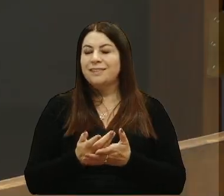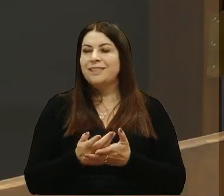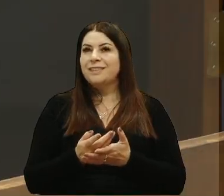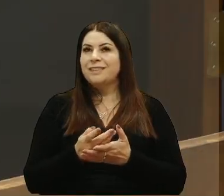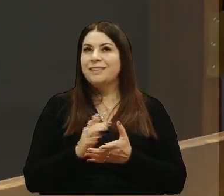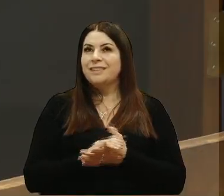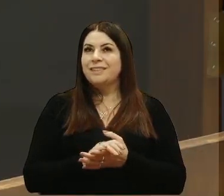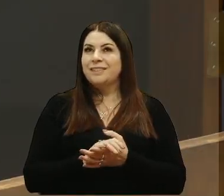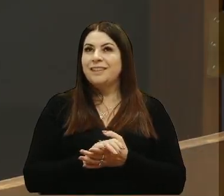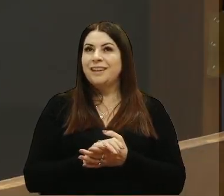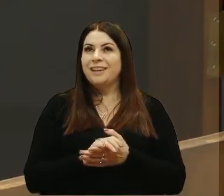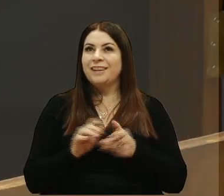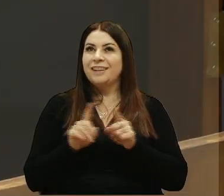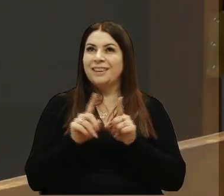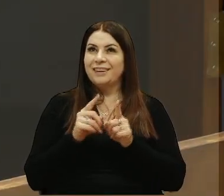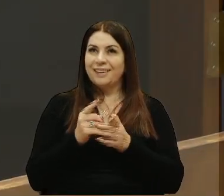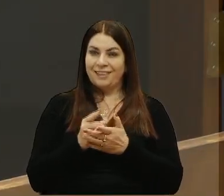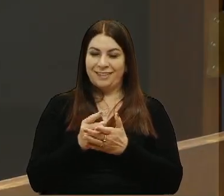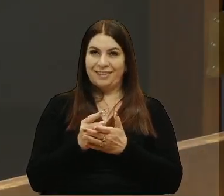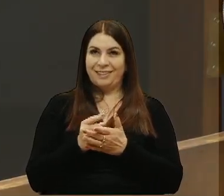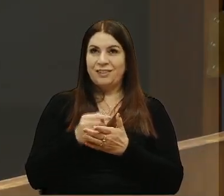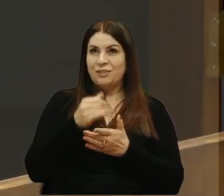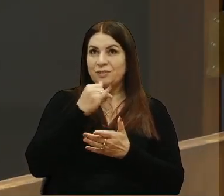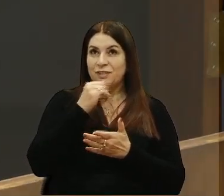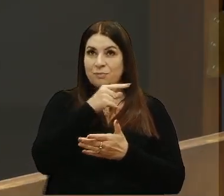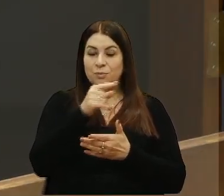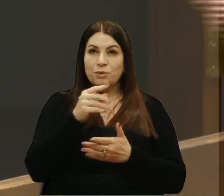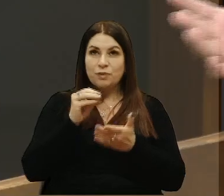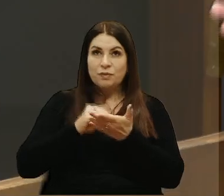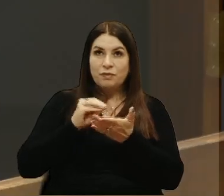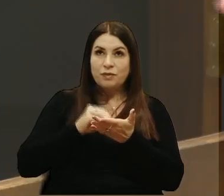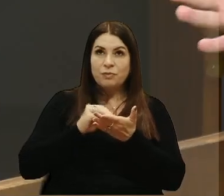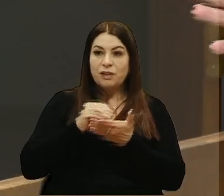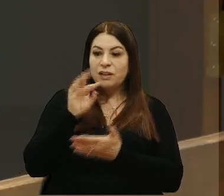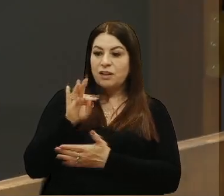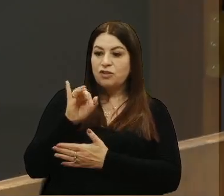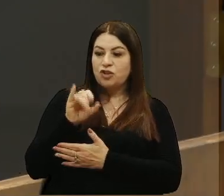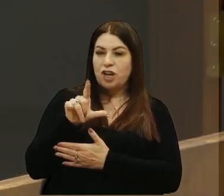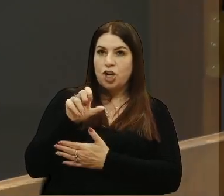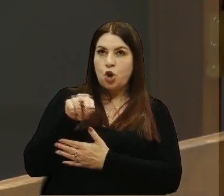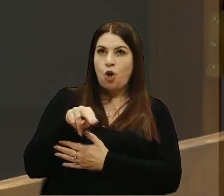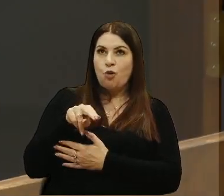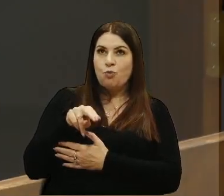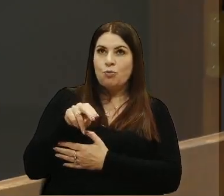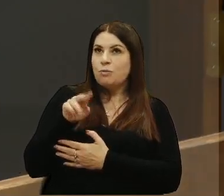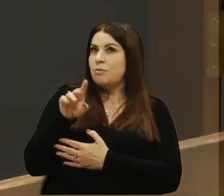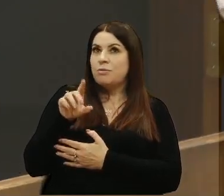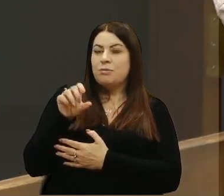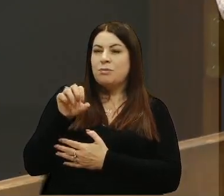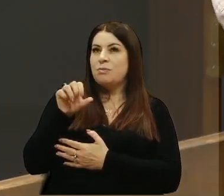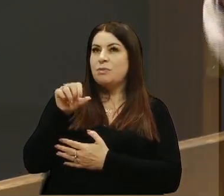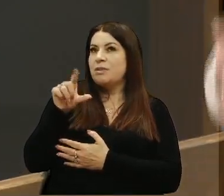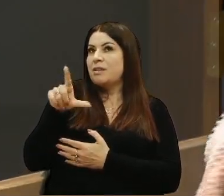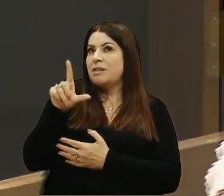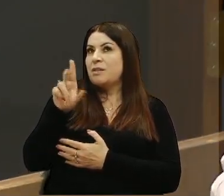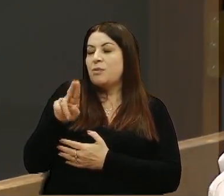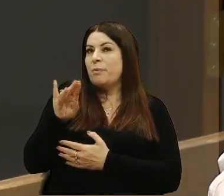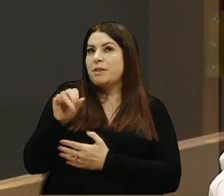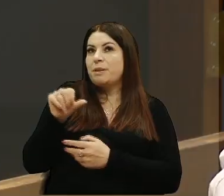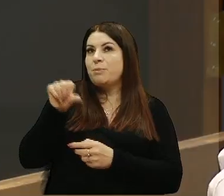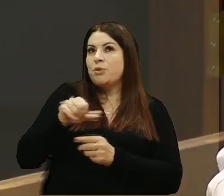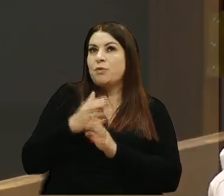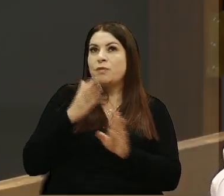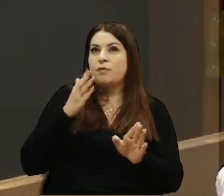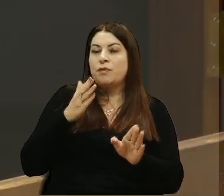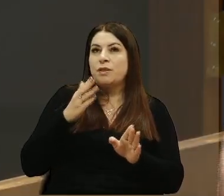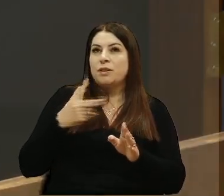micro tem muito a ver com o exemplo, né? Por exemplo, faltar Tilenol na UBS. Às vezes é pior do que a fila